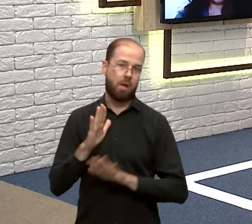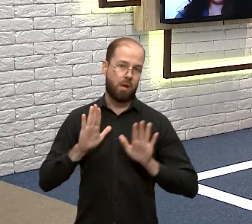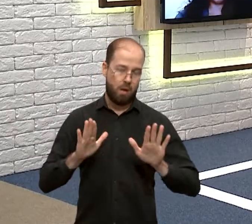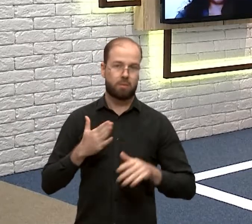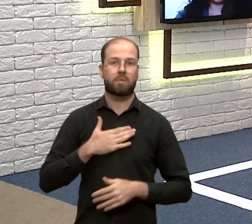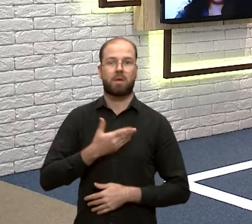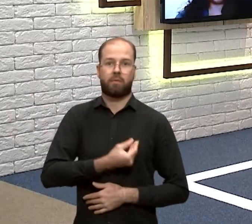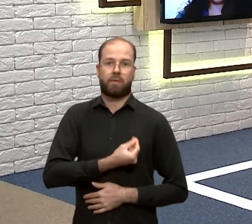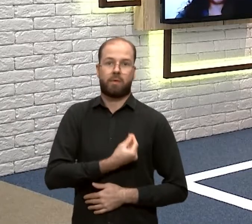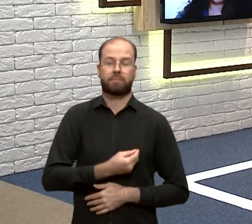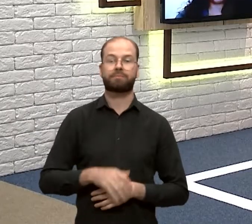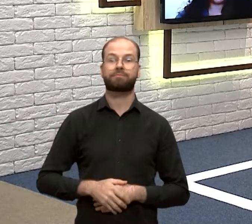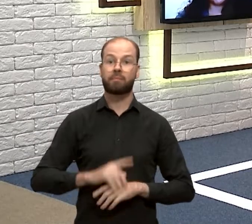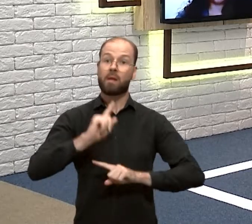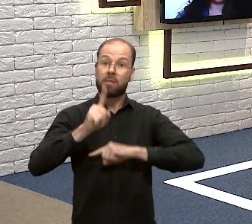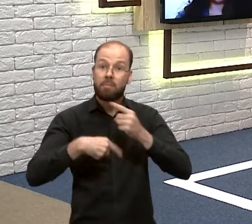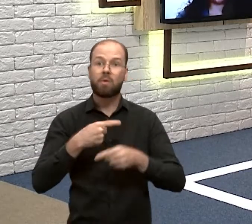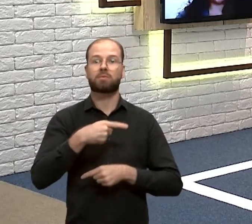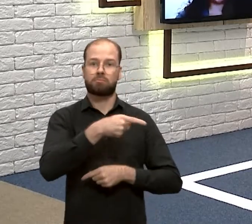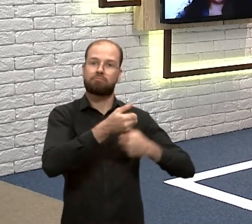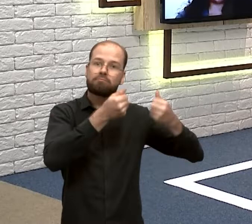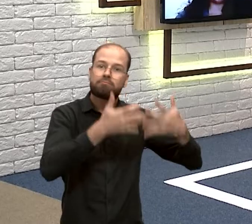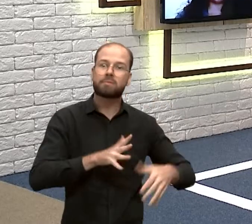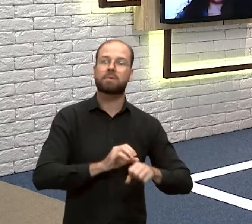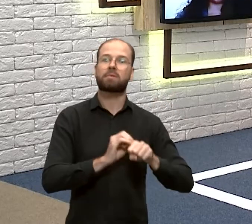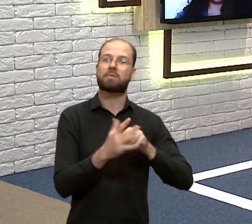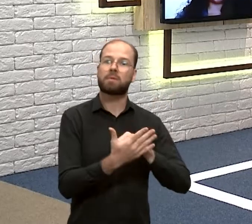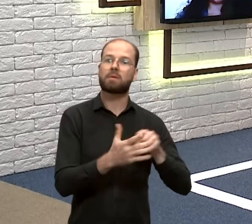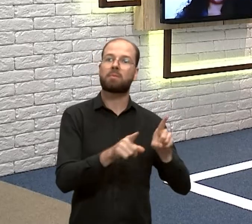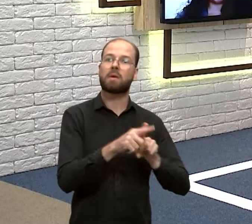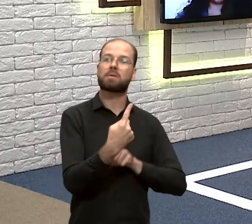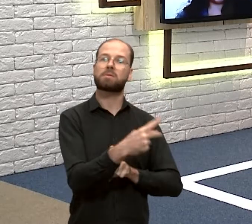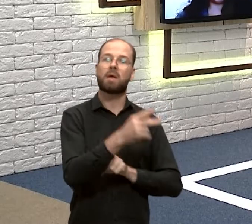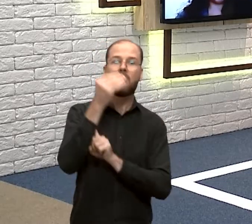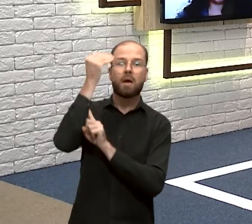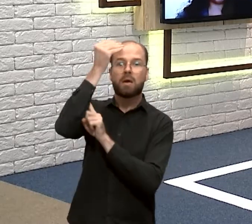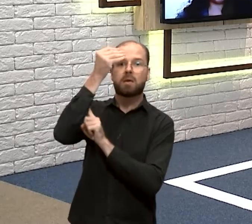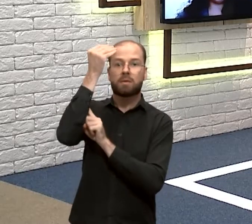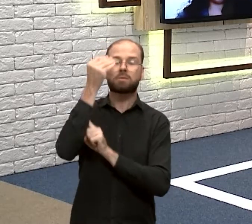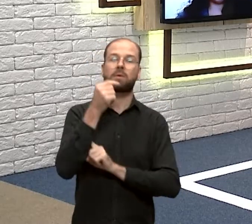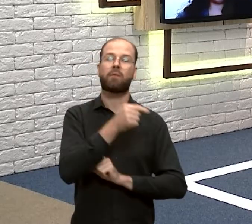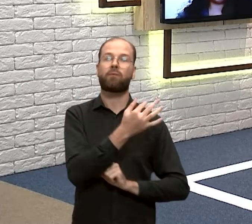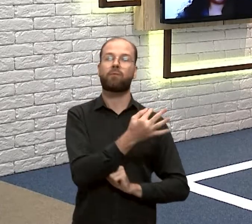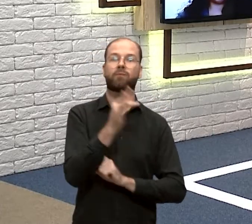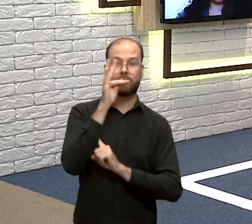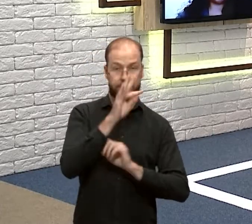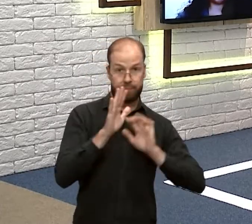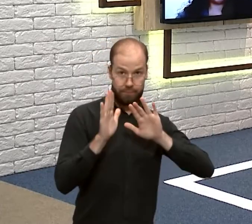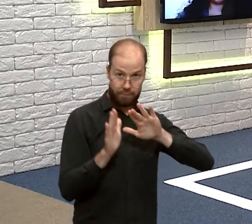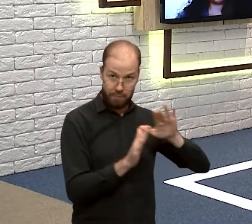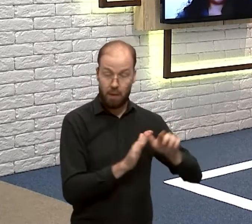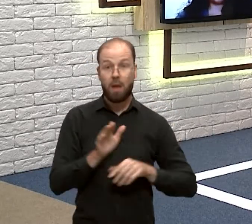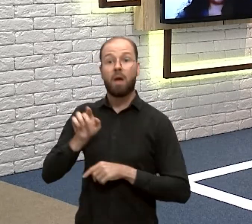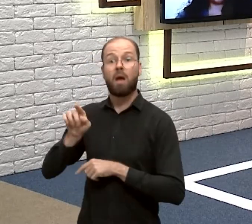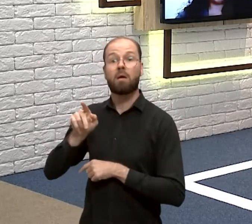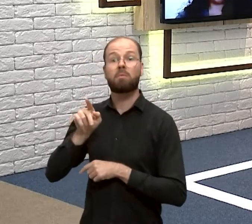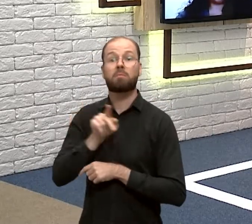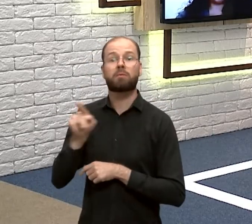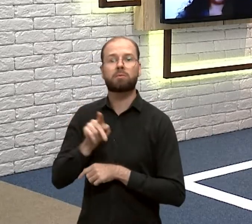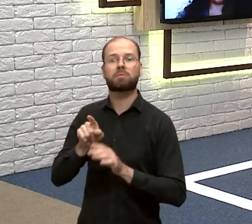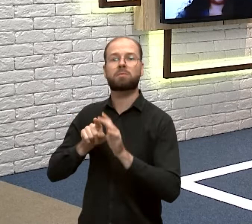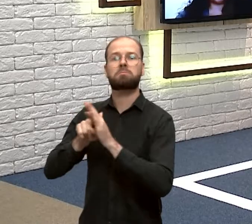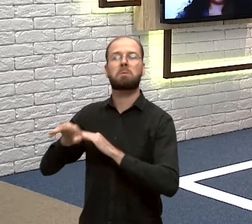da pandemia, sua experiência aí na França, mas antes disso, professor, quais os critérios são usados para selecionar